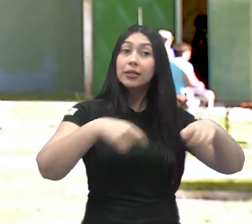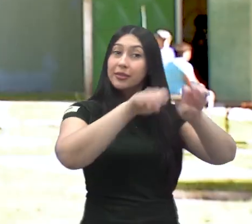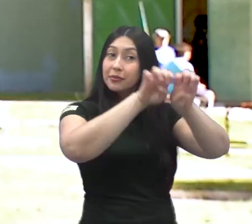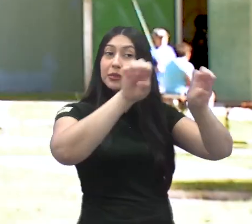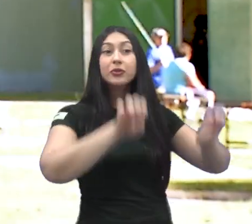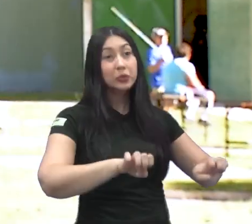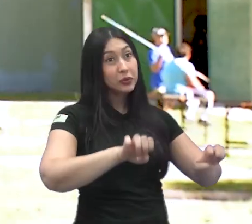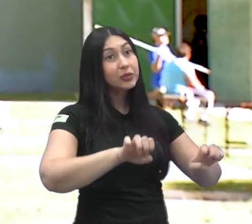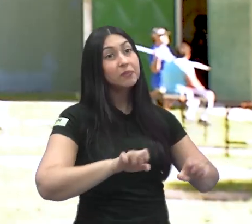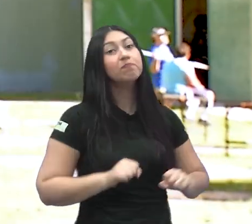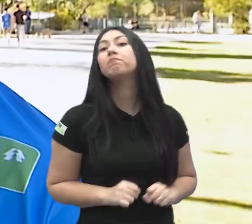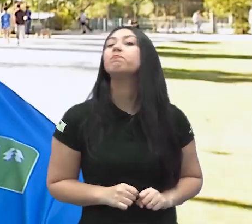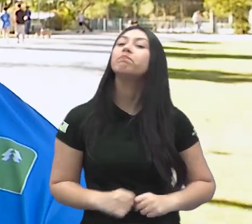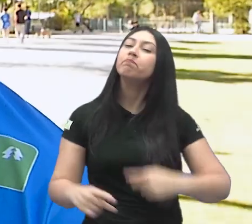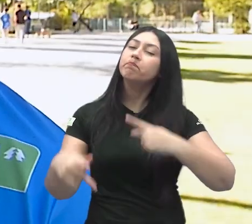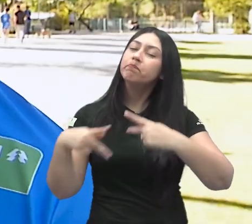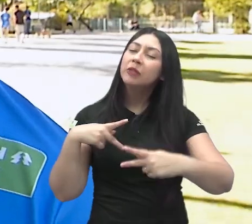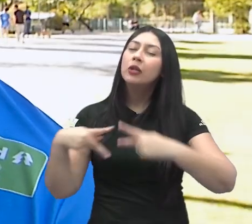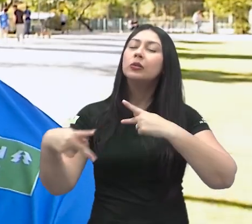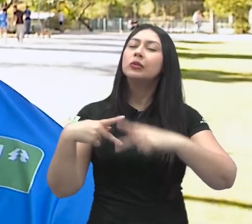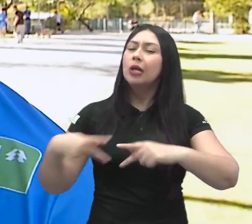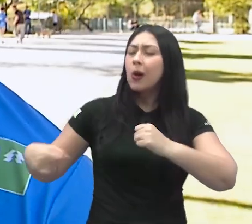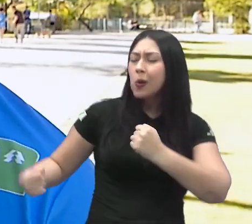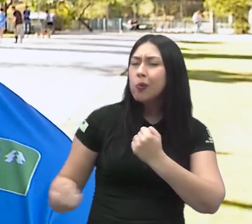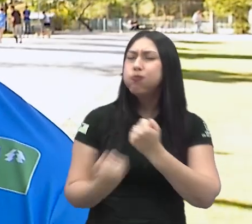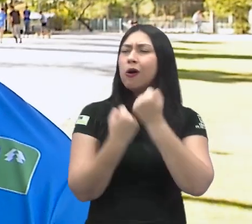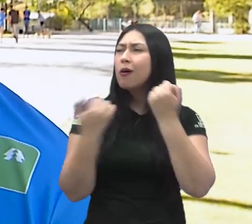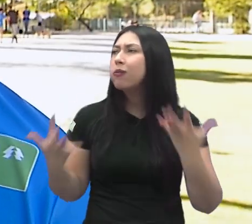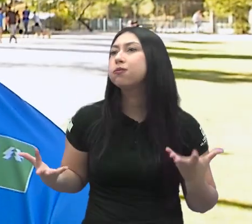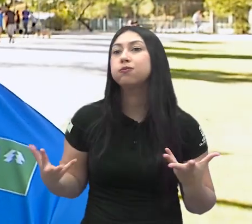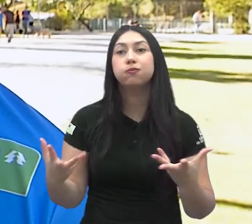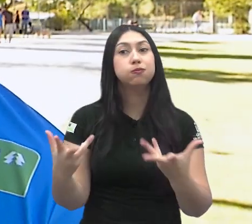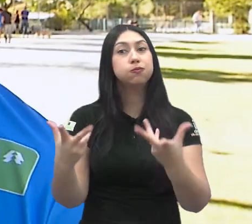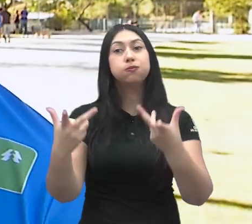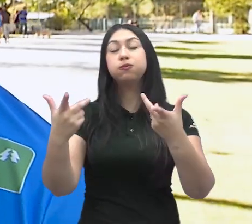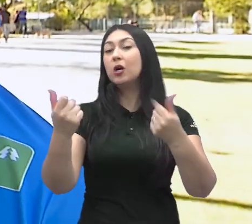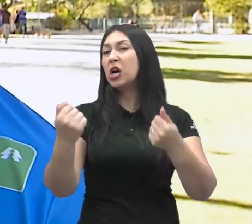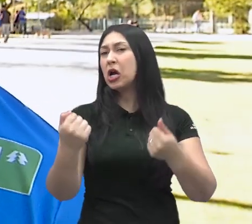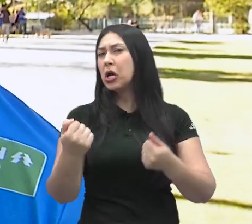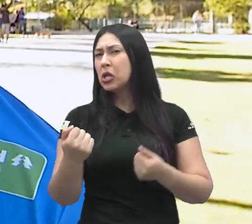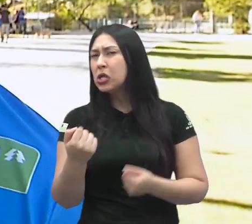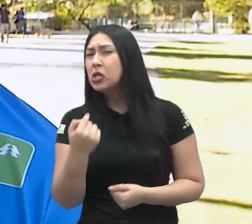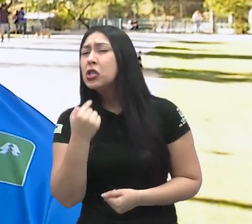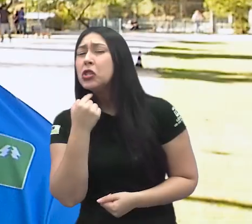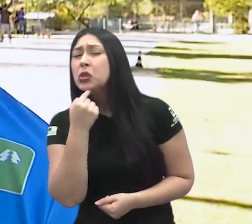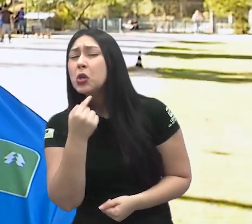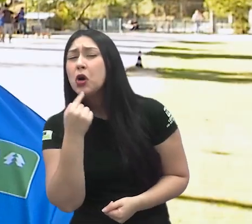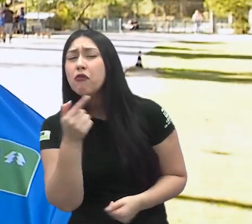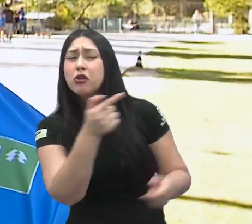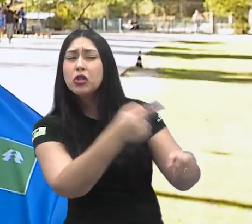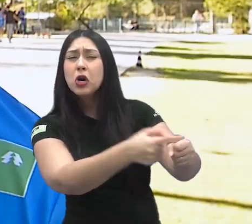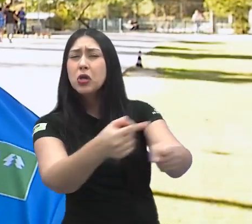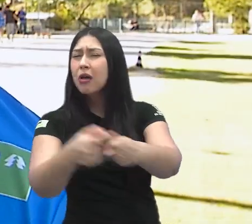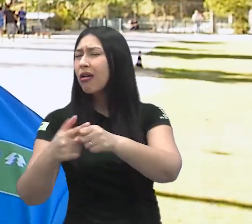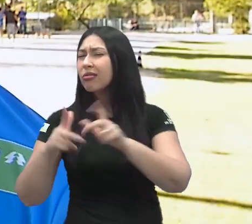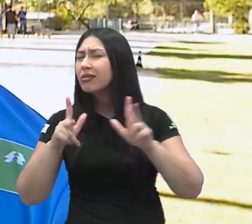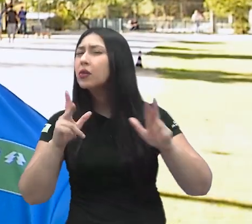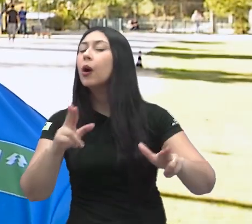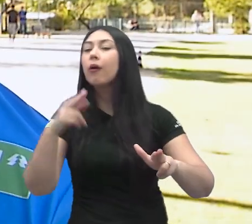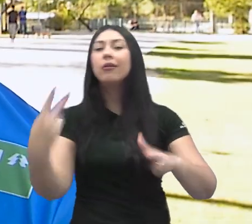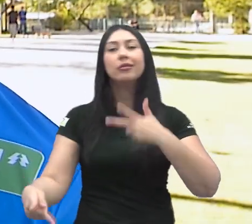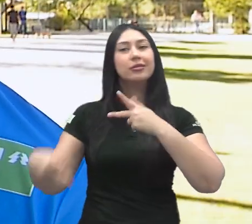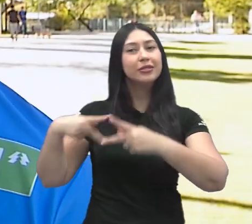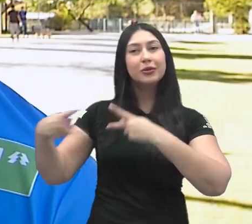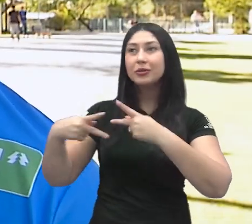essa estrutura, fica muito mais difícil. O São José ele deu um suporte absurdo para mim que eu duvido que muitas outras cidades poderiam dar. Então,